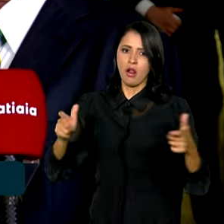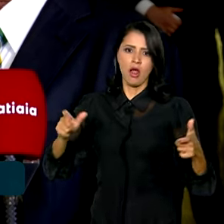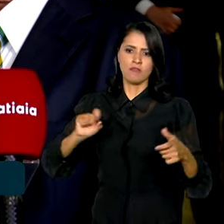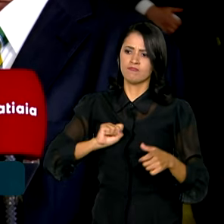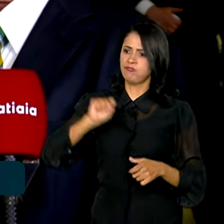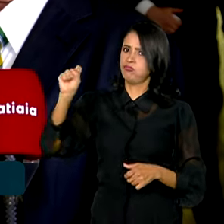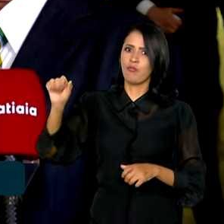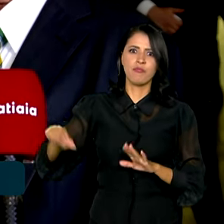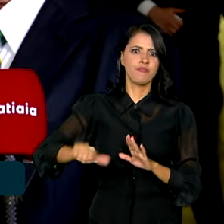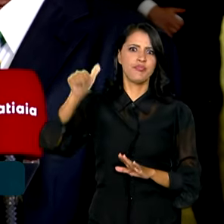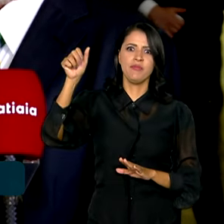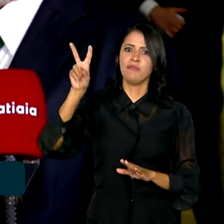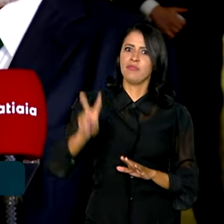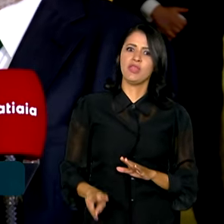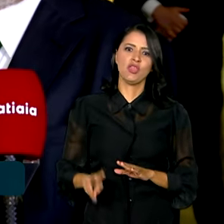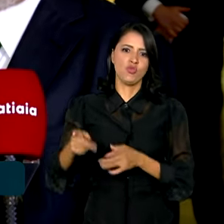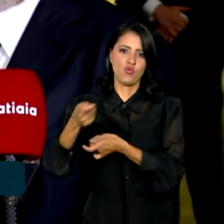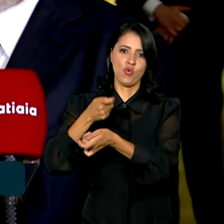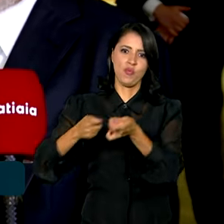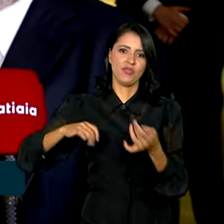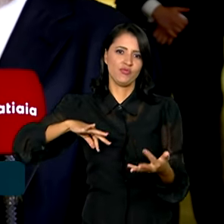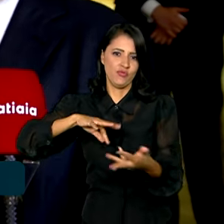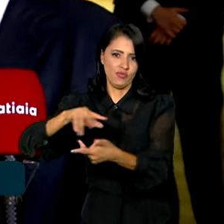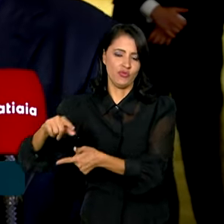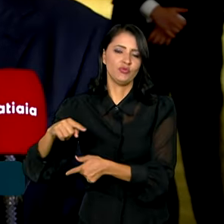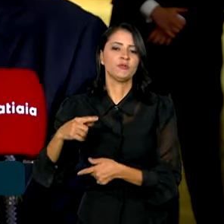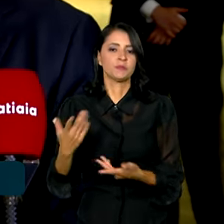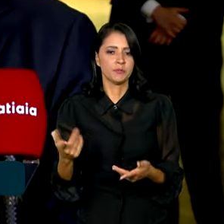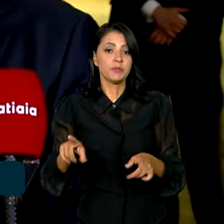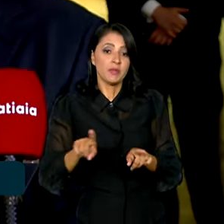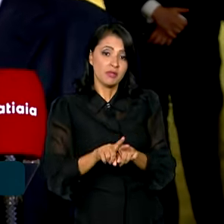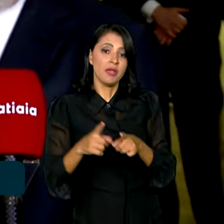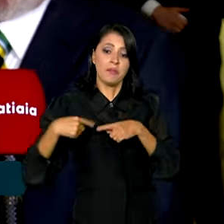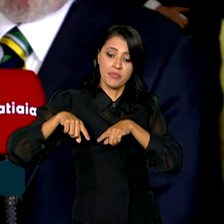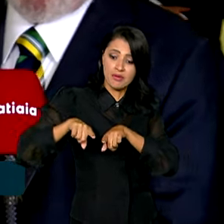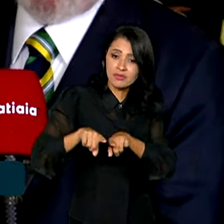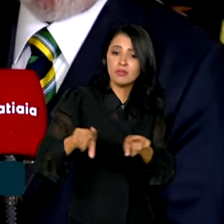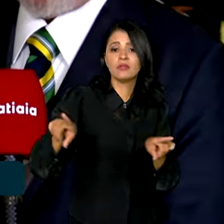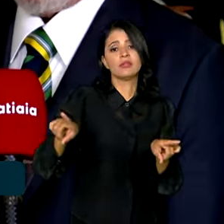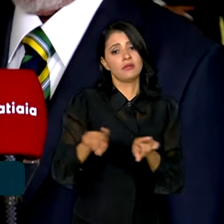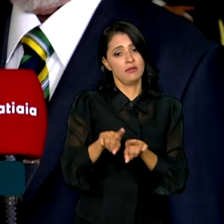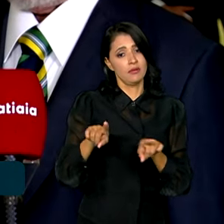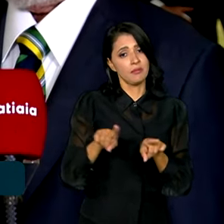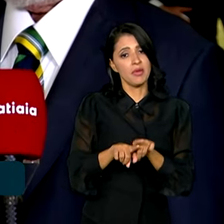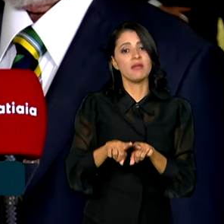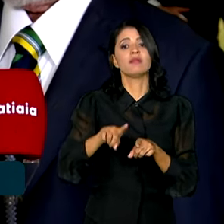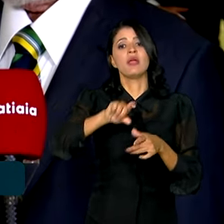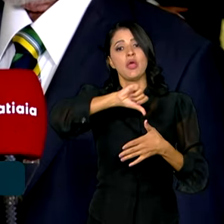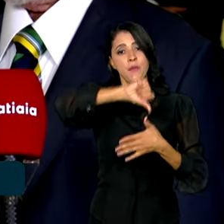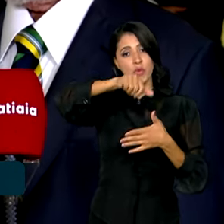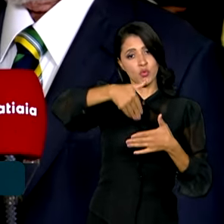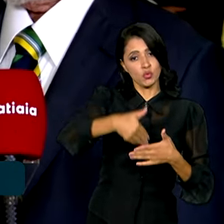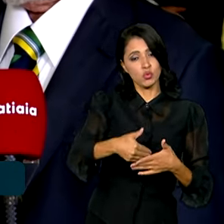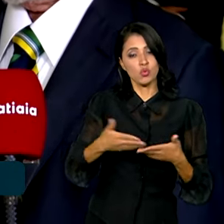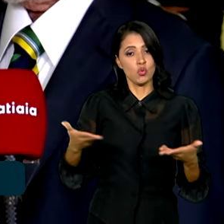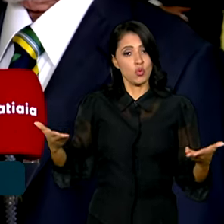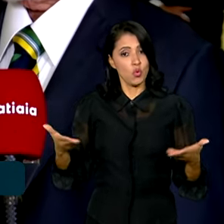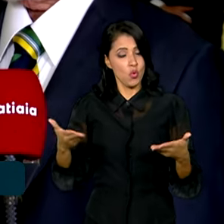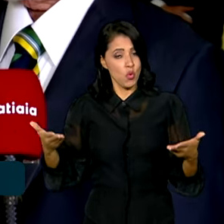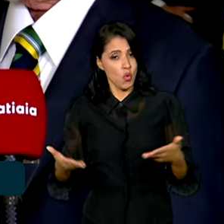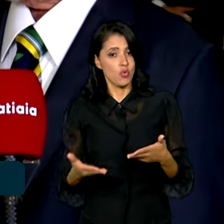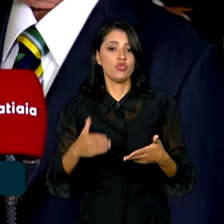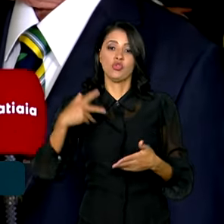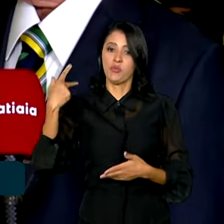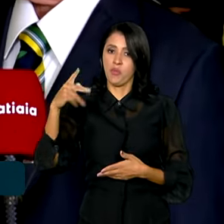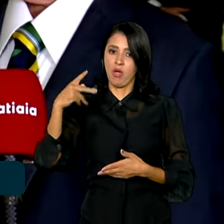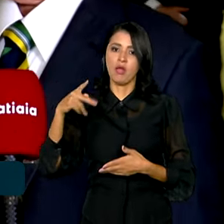a comércio mundial. E temos a nossa parceria no Mercosul. O Paraguai hoje tem a presidência